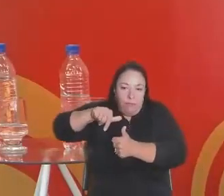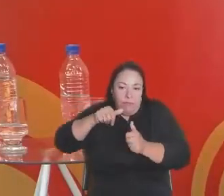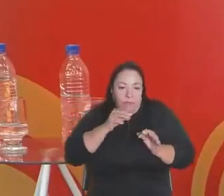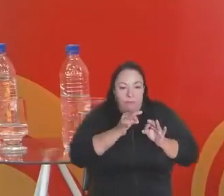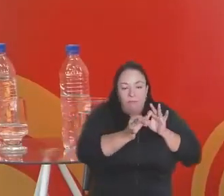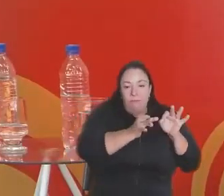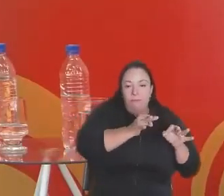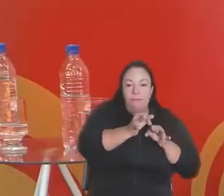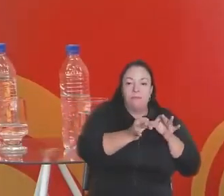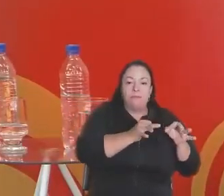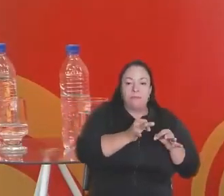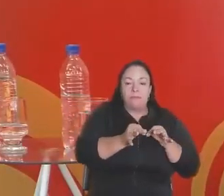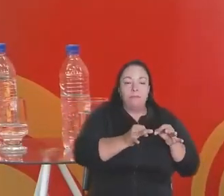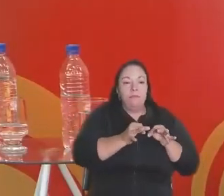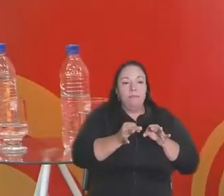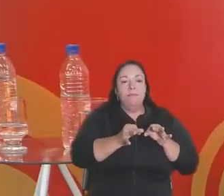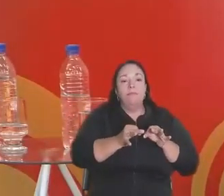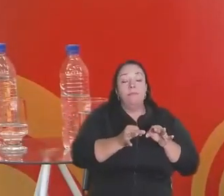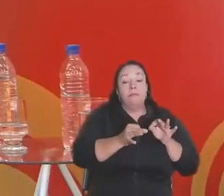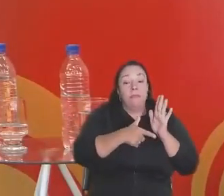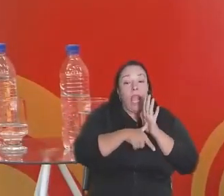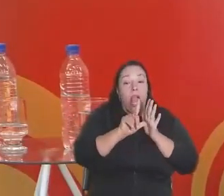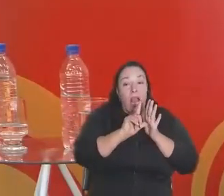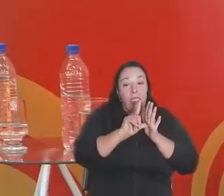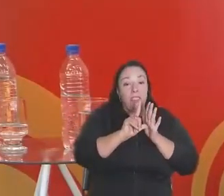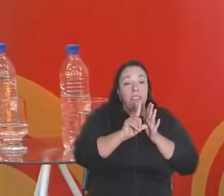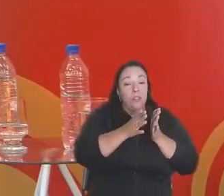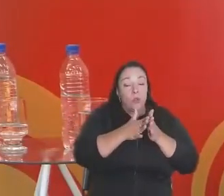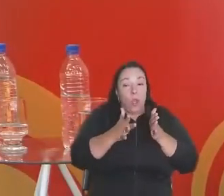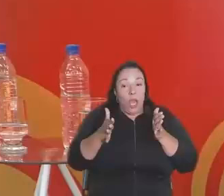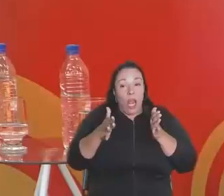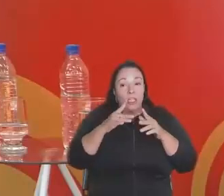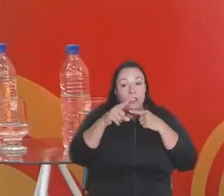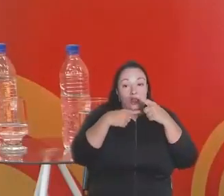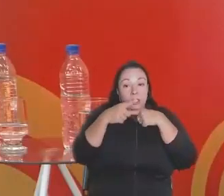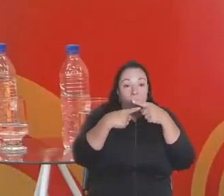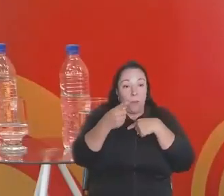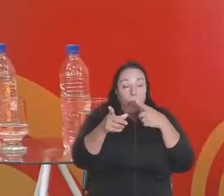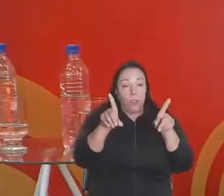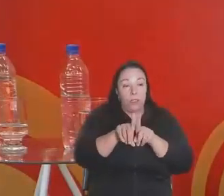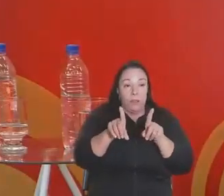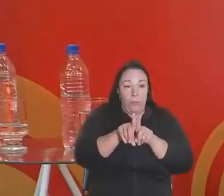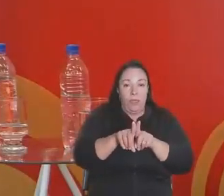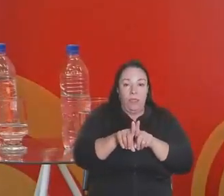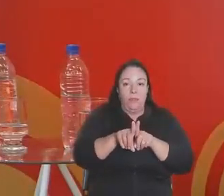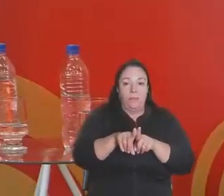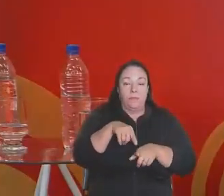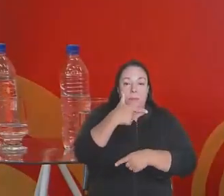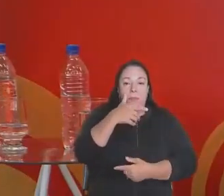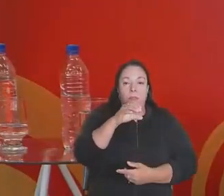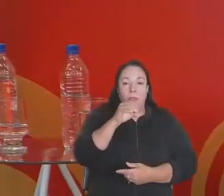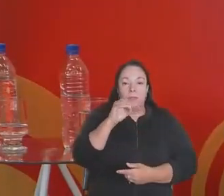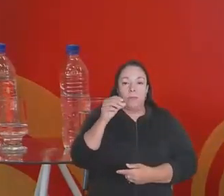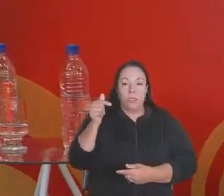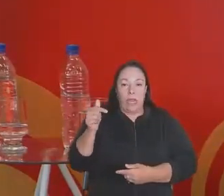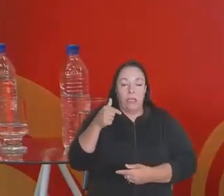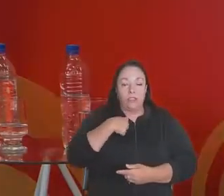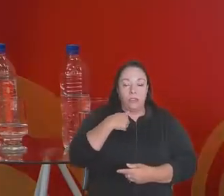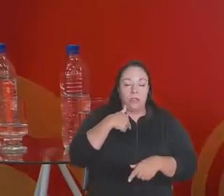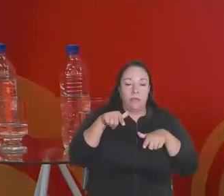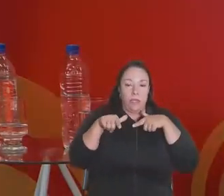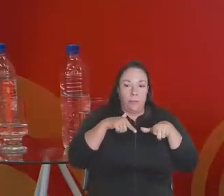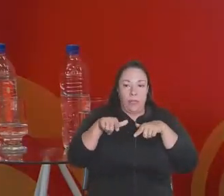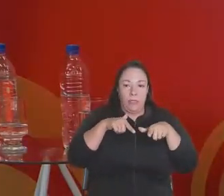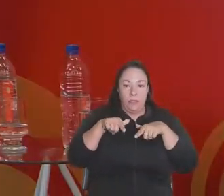pré e durante, e depois também. Então, nós, em 2007, eu estava trabalhando, né,